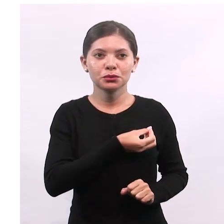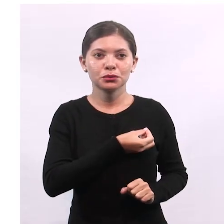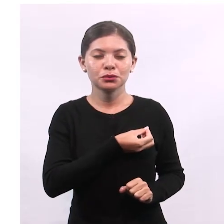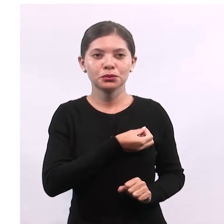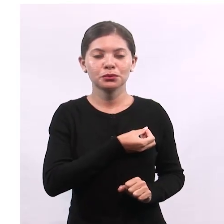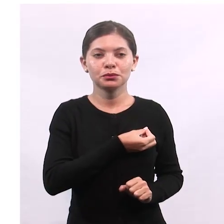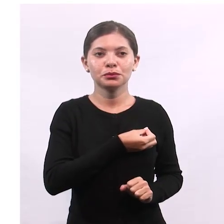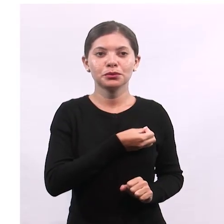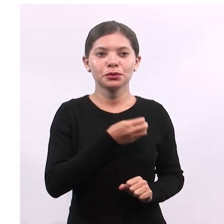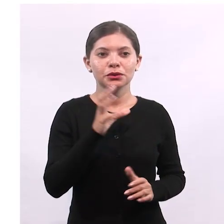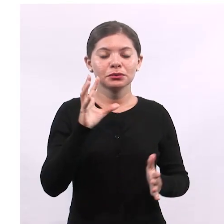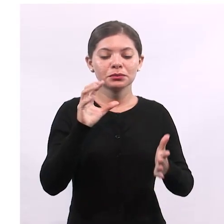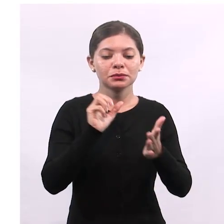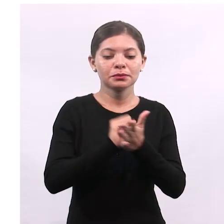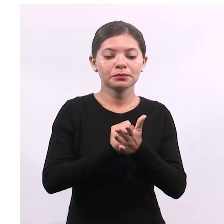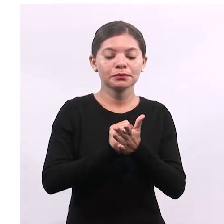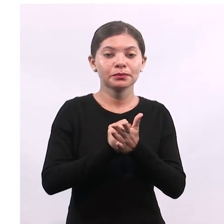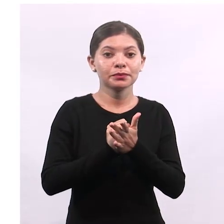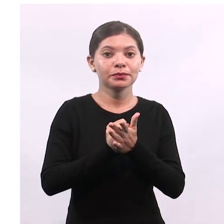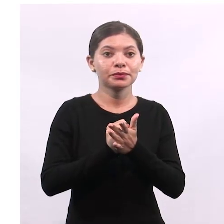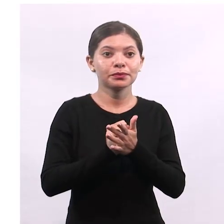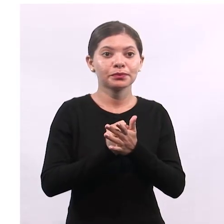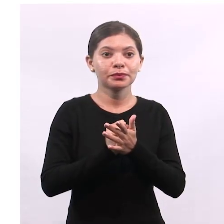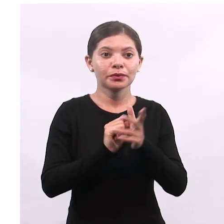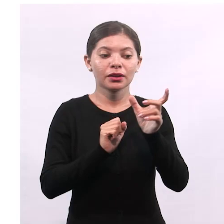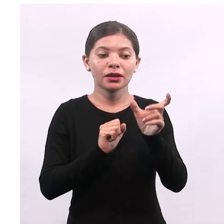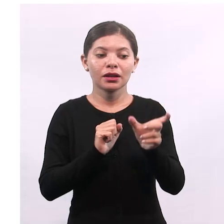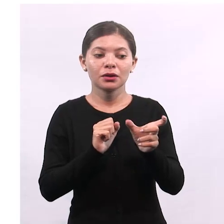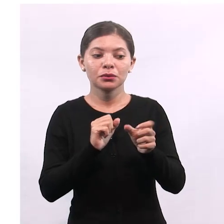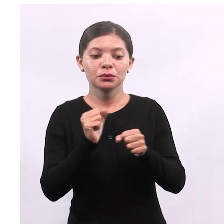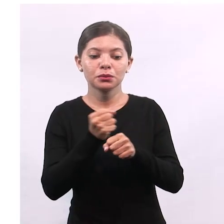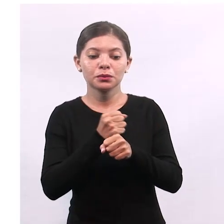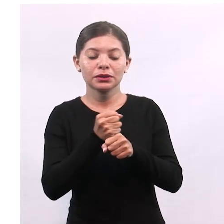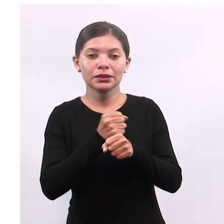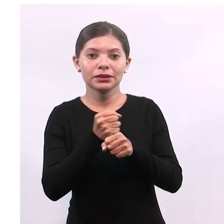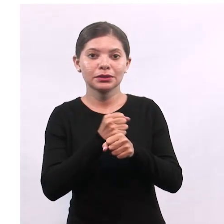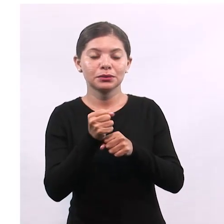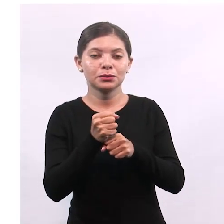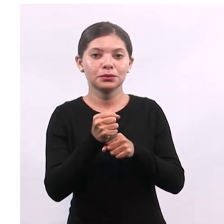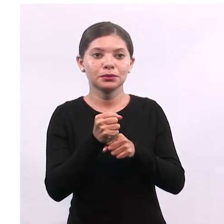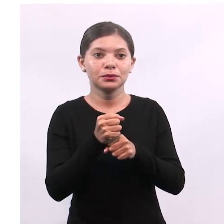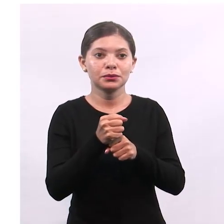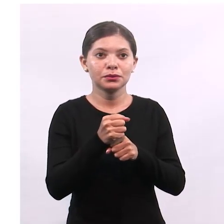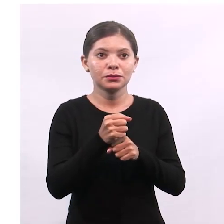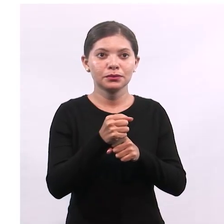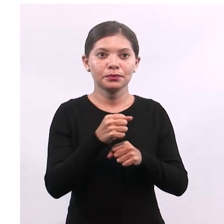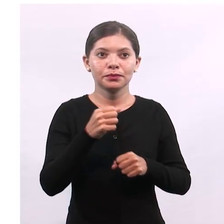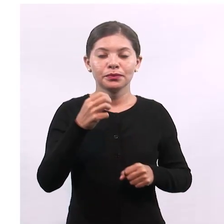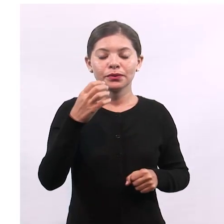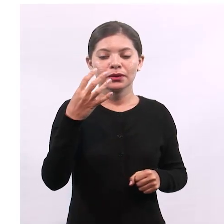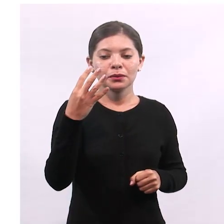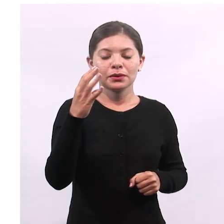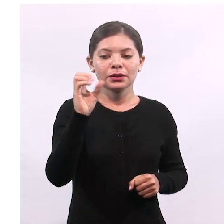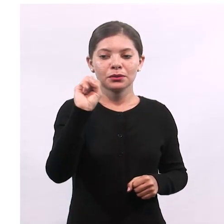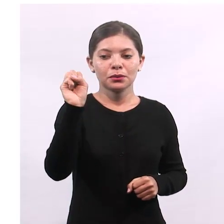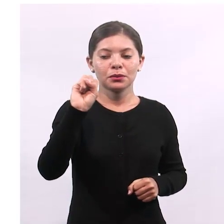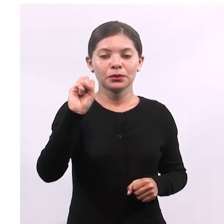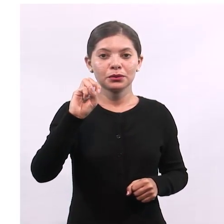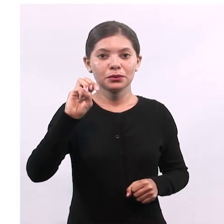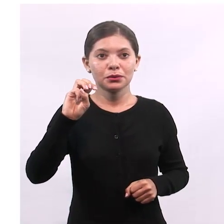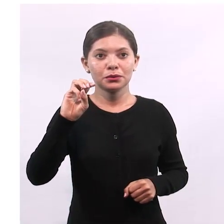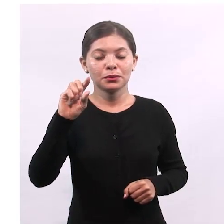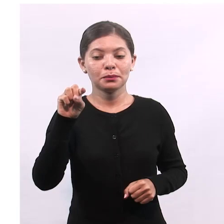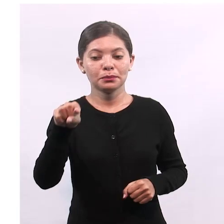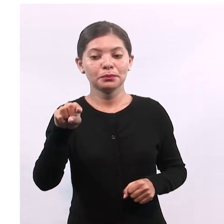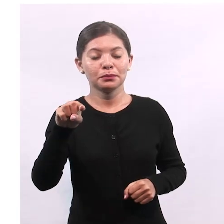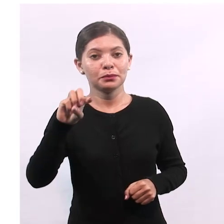tempo esse número de matrícula 48.455 867 48 milhões